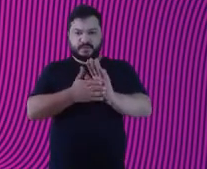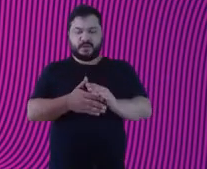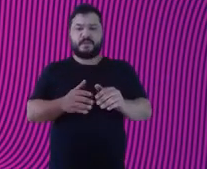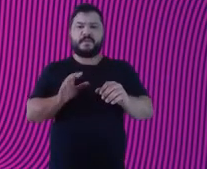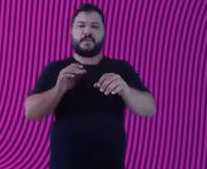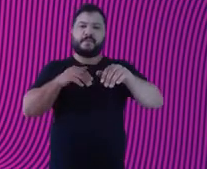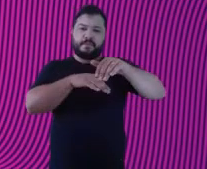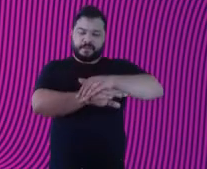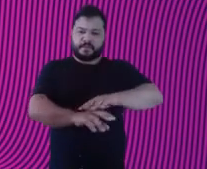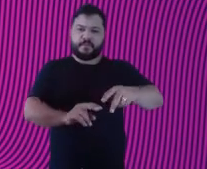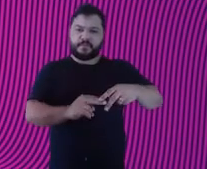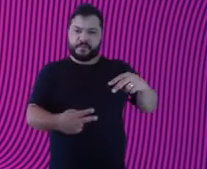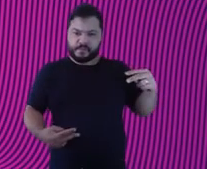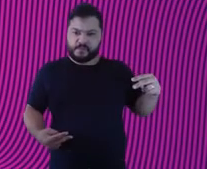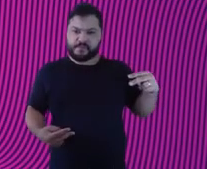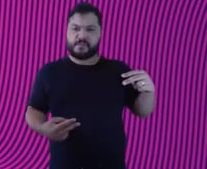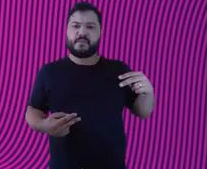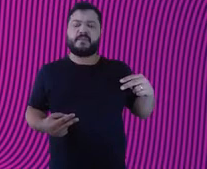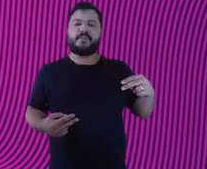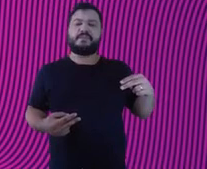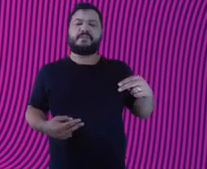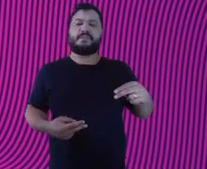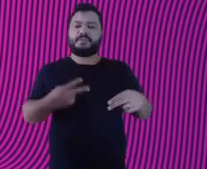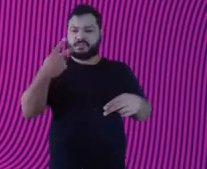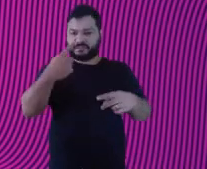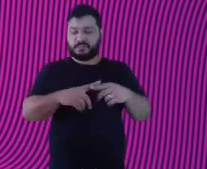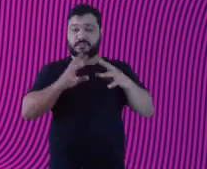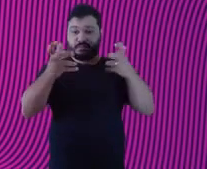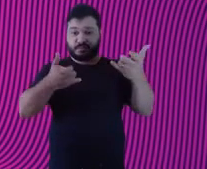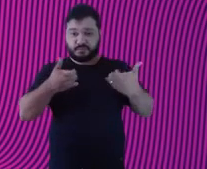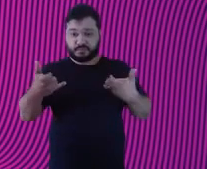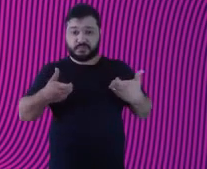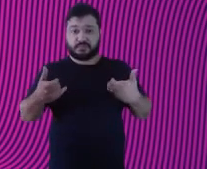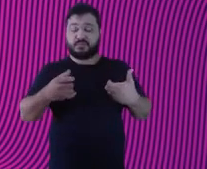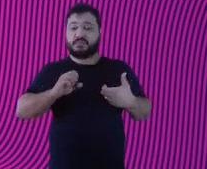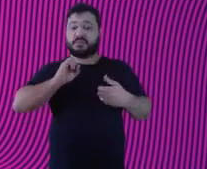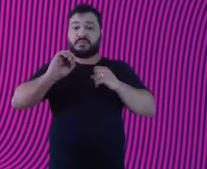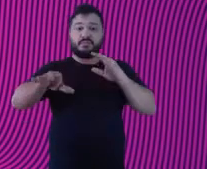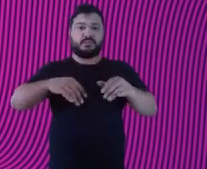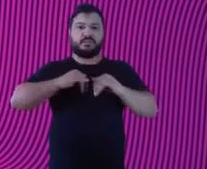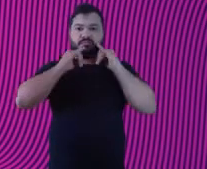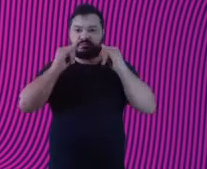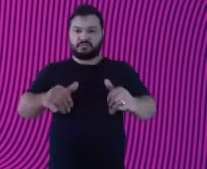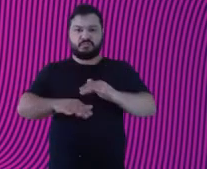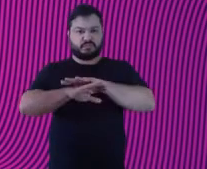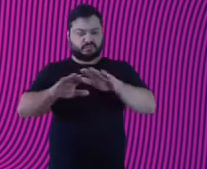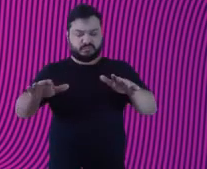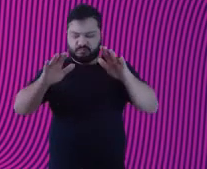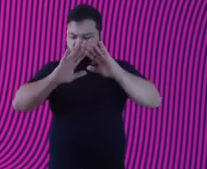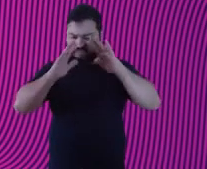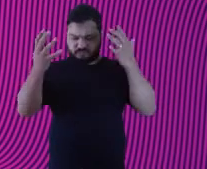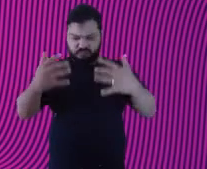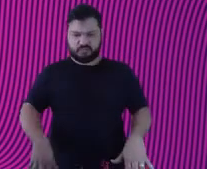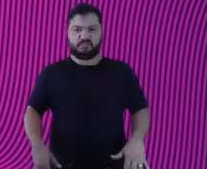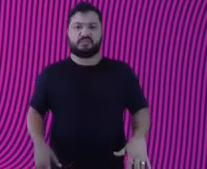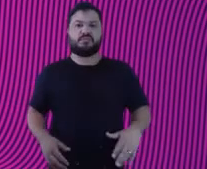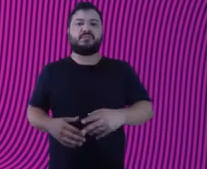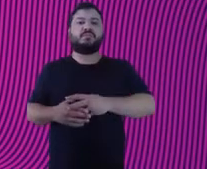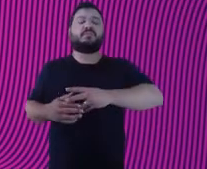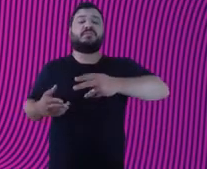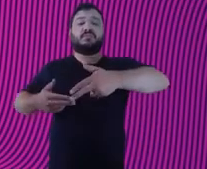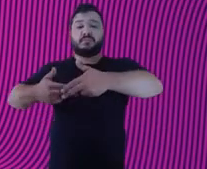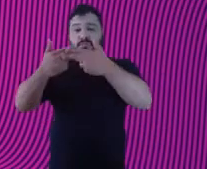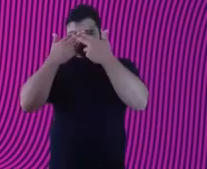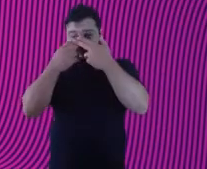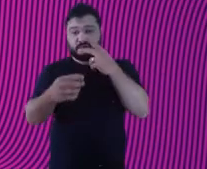você guarda duplo transplante, que todo mundo fala, o paciente sai falando, eu nunca mais farei isso na minha vida. Eles estão muito traumatizados